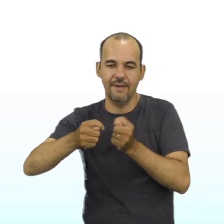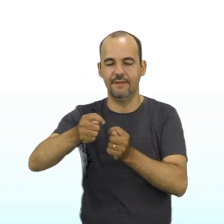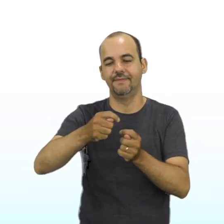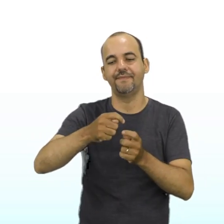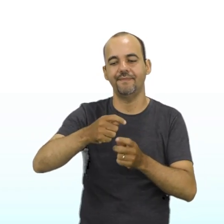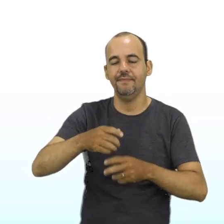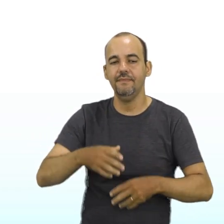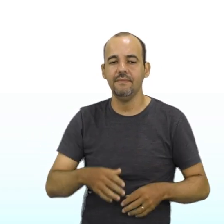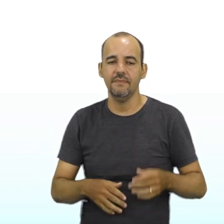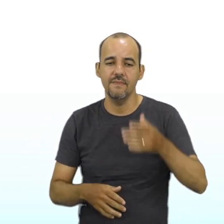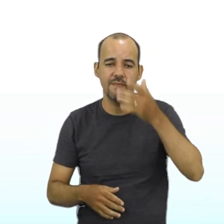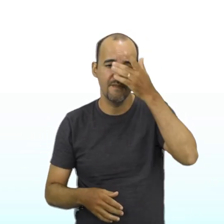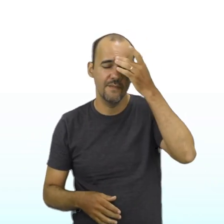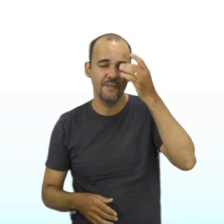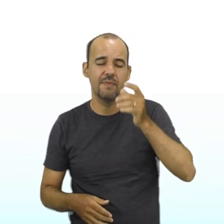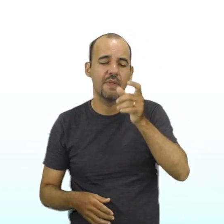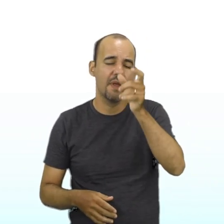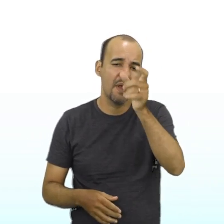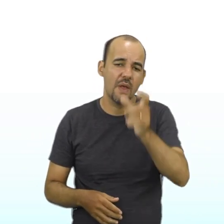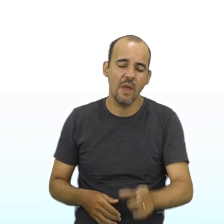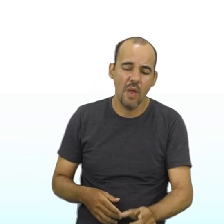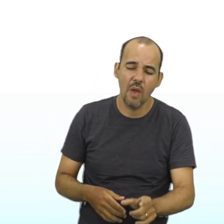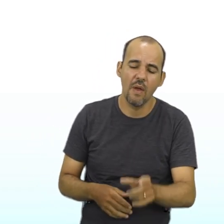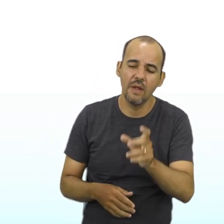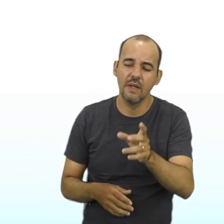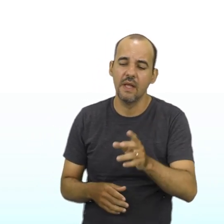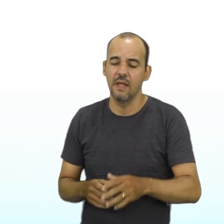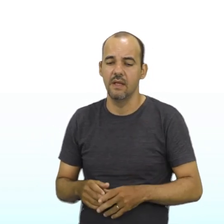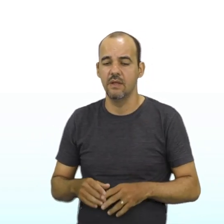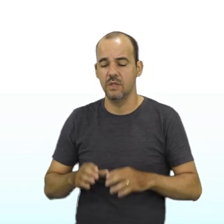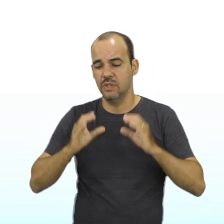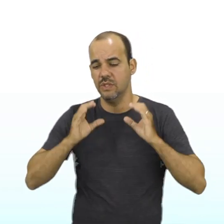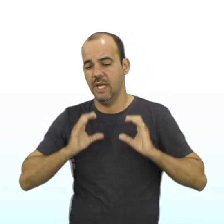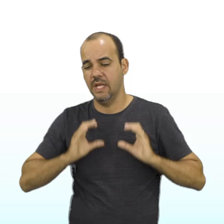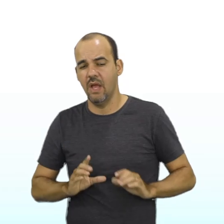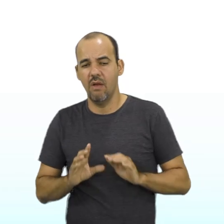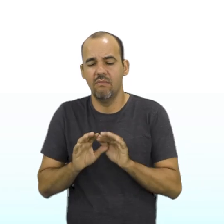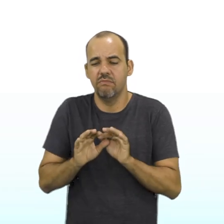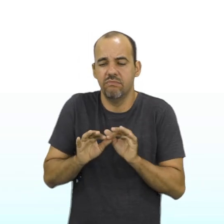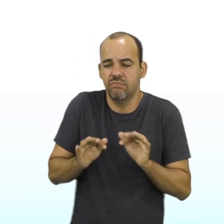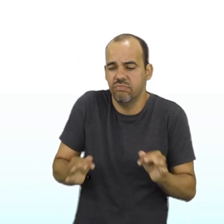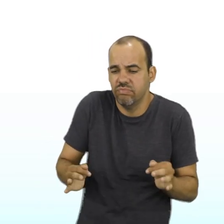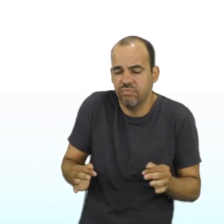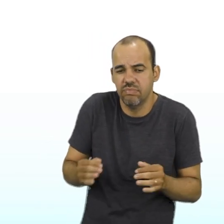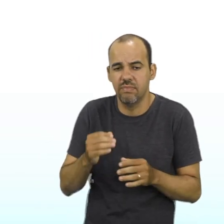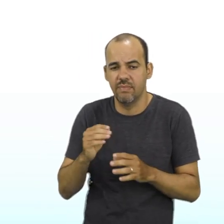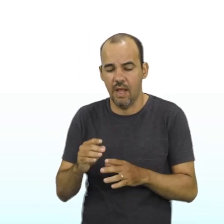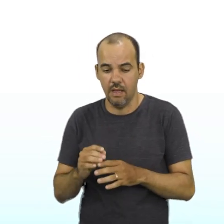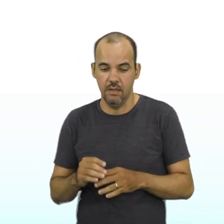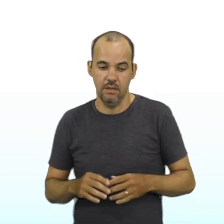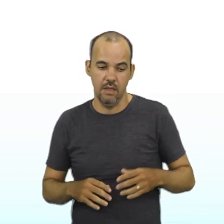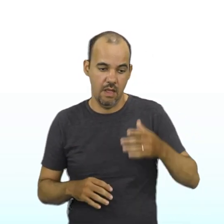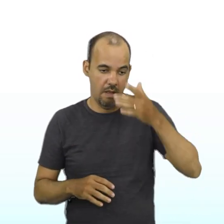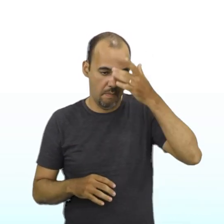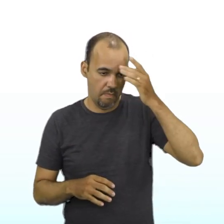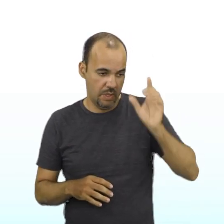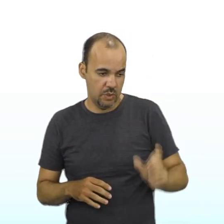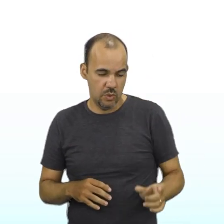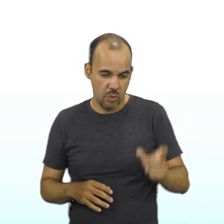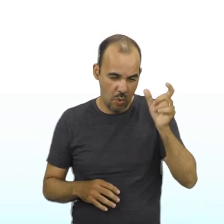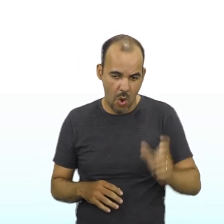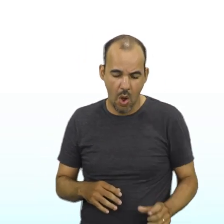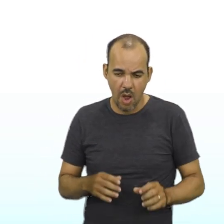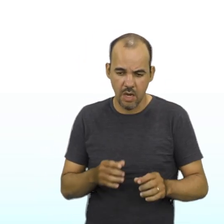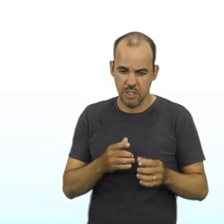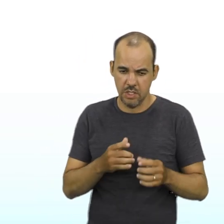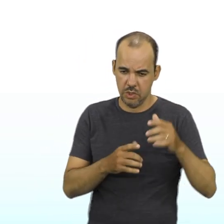de cidadãos indefesos, dóceis e desinformados. E o manipulador, ele é ciumento, né?